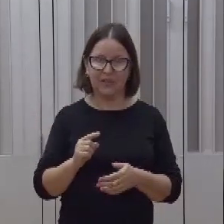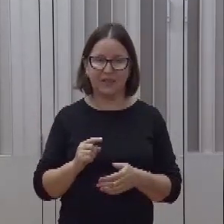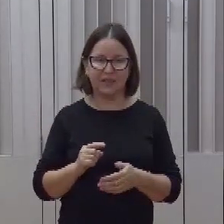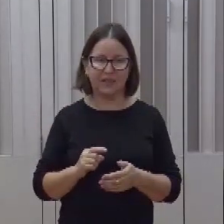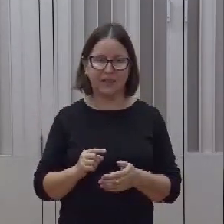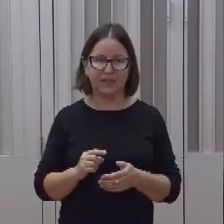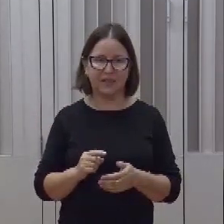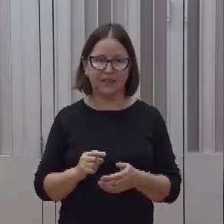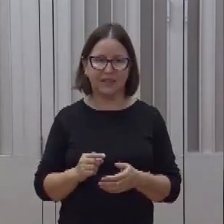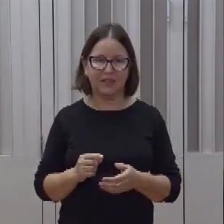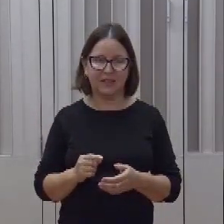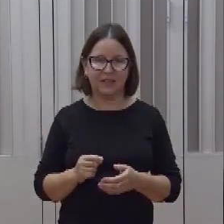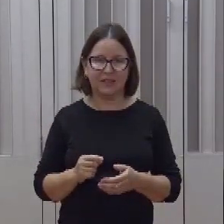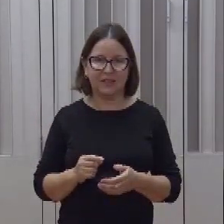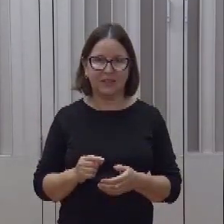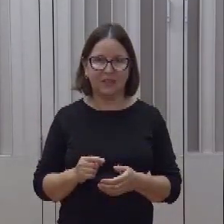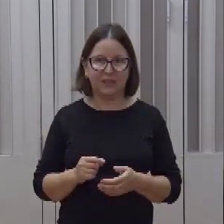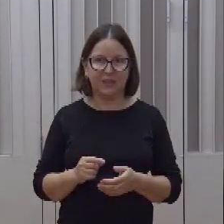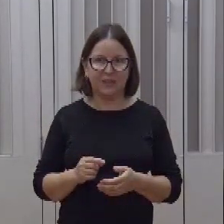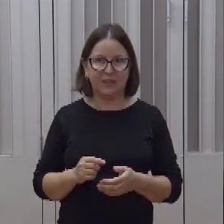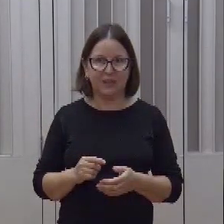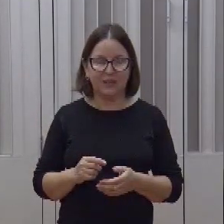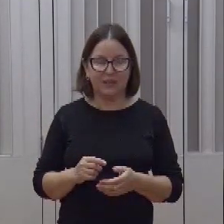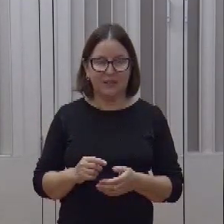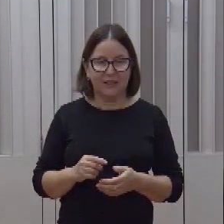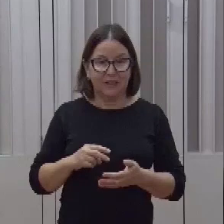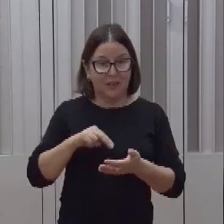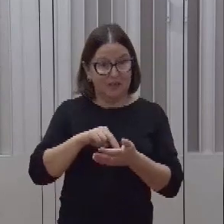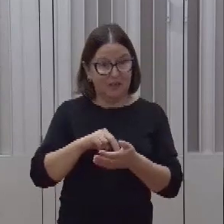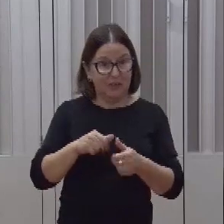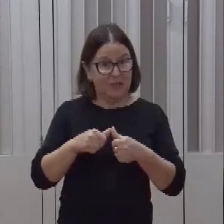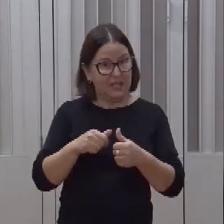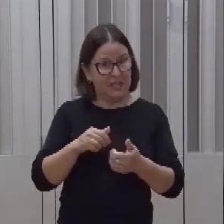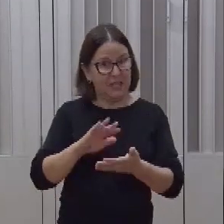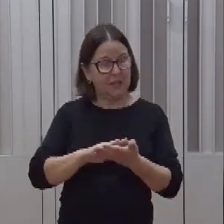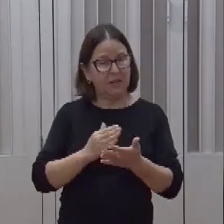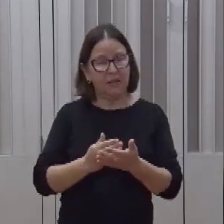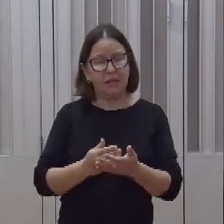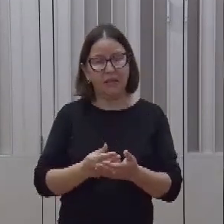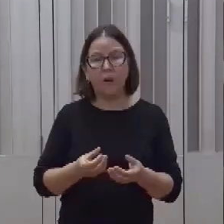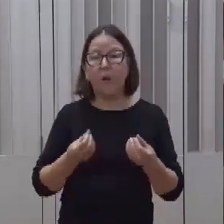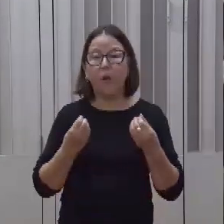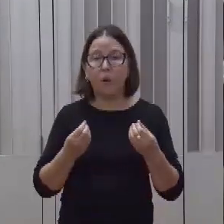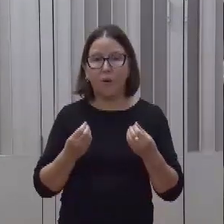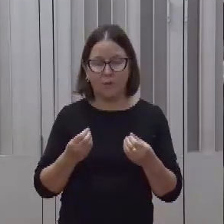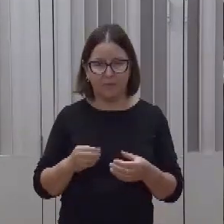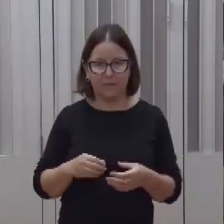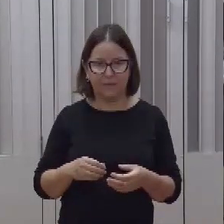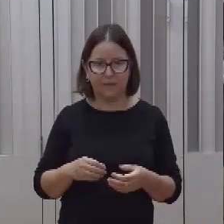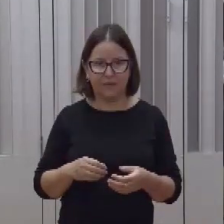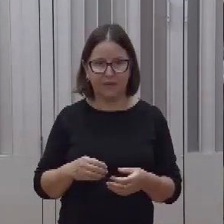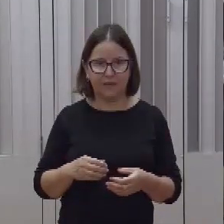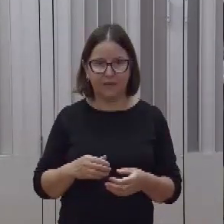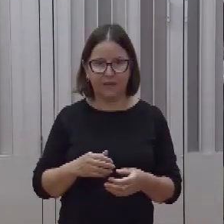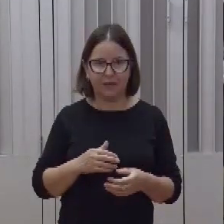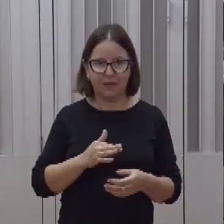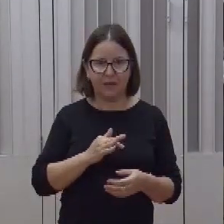que a gente vai entender, por exemplo, Filipenses 1,6? Como é que a gente vai entender esse texto?